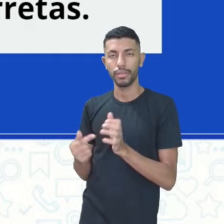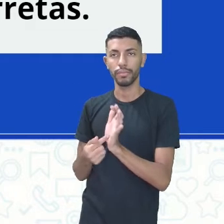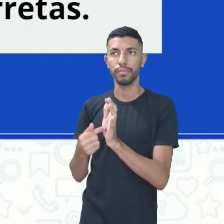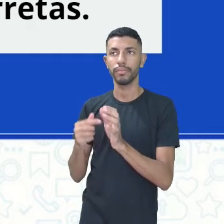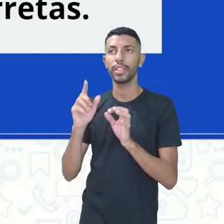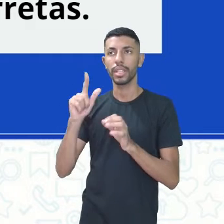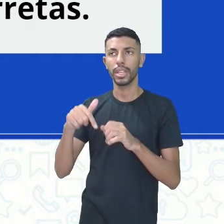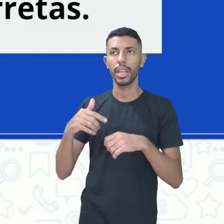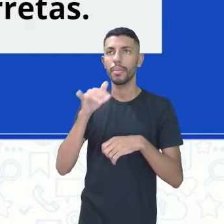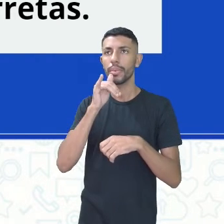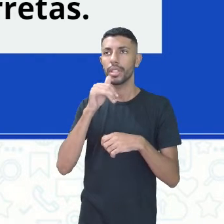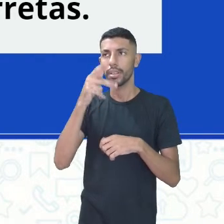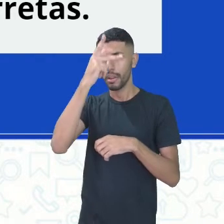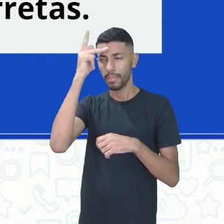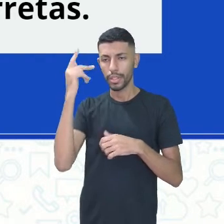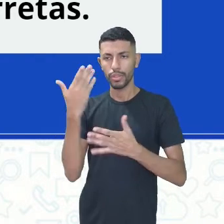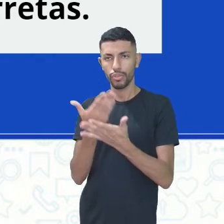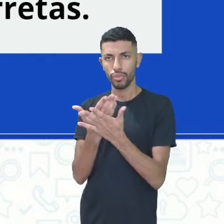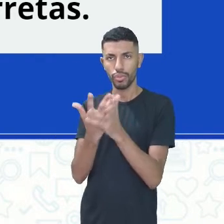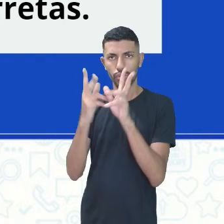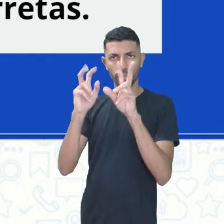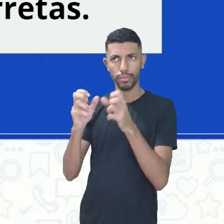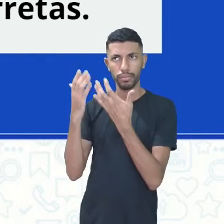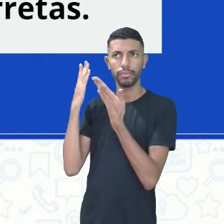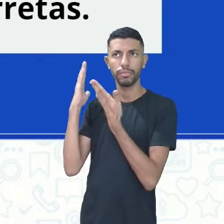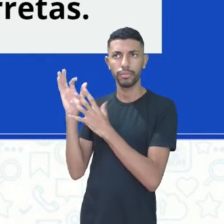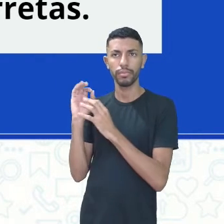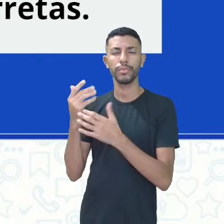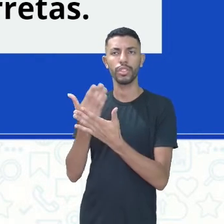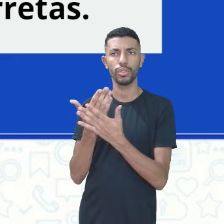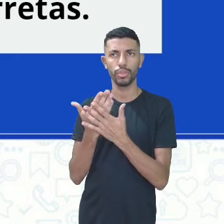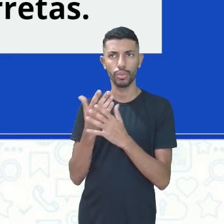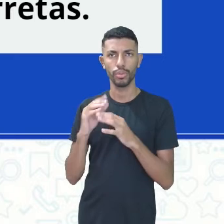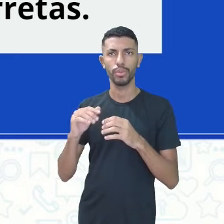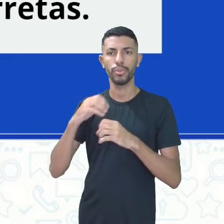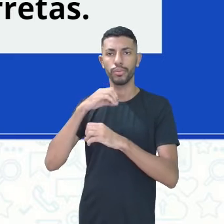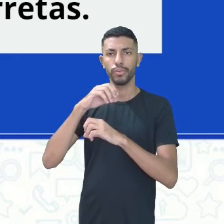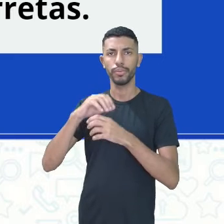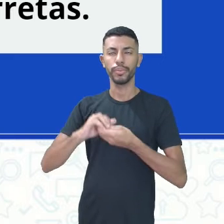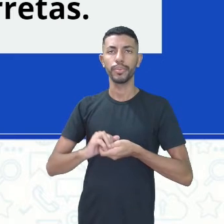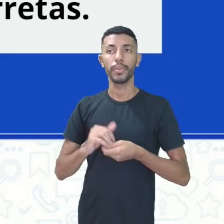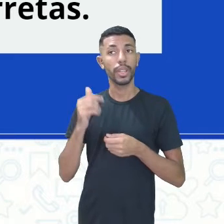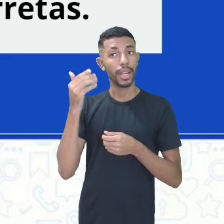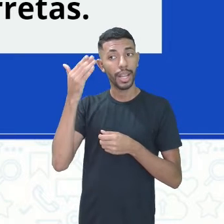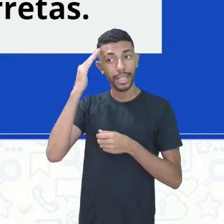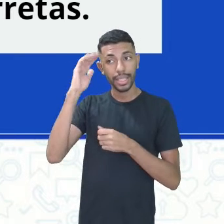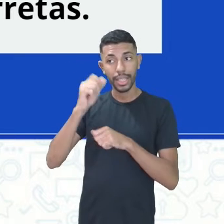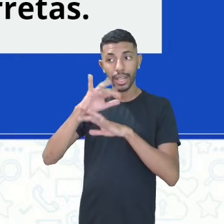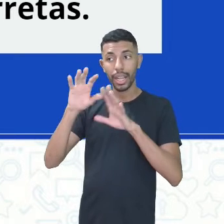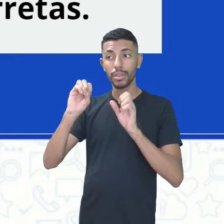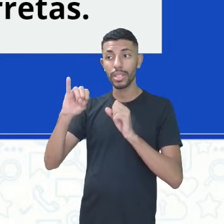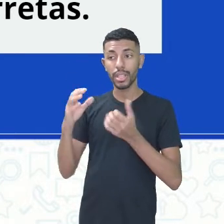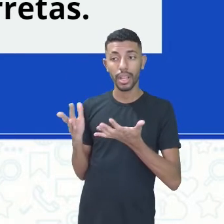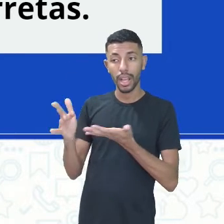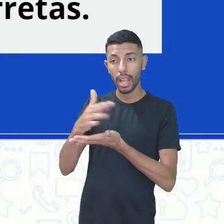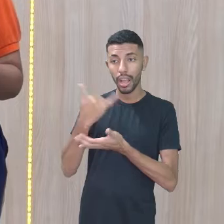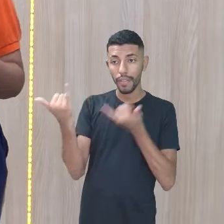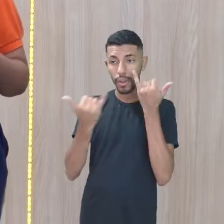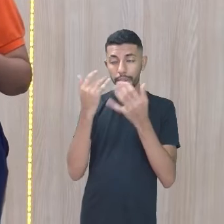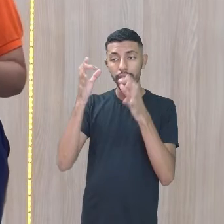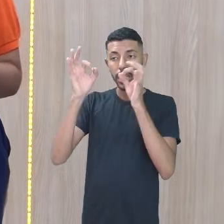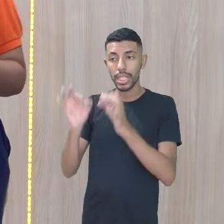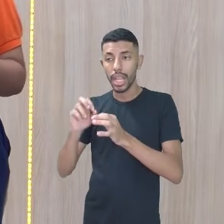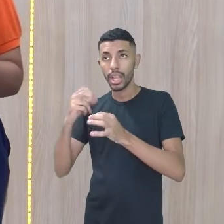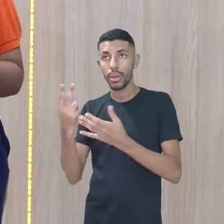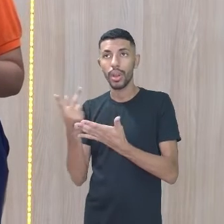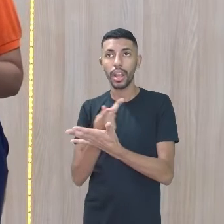uma autoridade no assunto, é uma pessoa que estudou ciências, estudou sobre o sistema solar, para saber se as informações que ele coletou estão